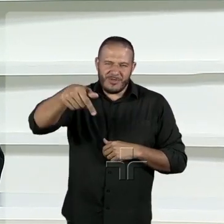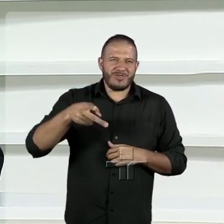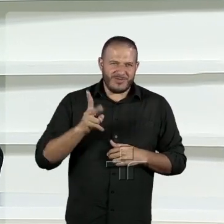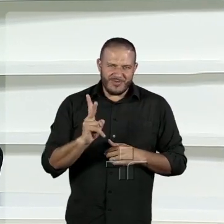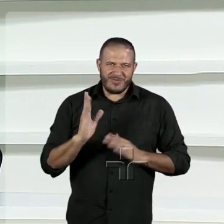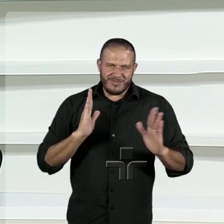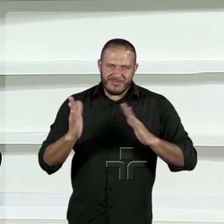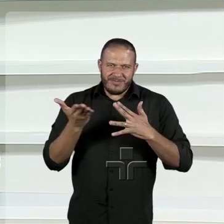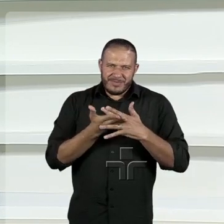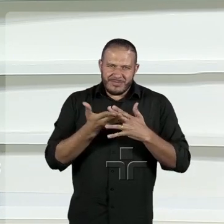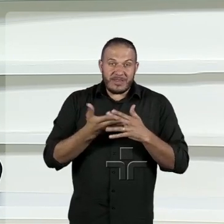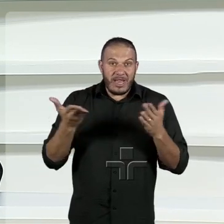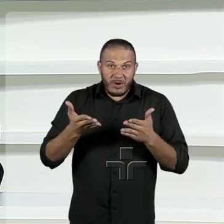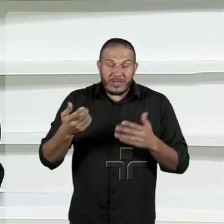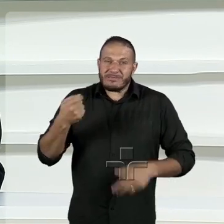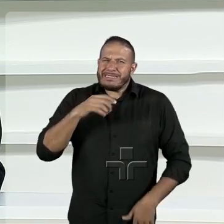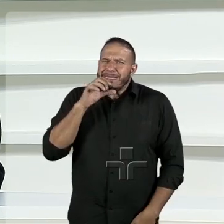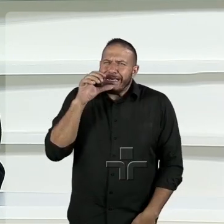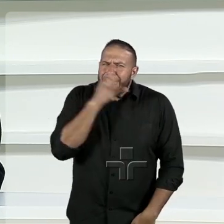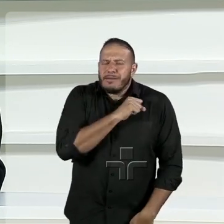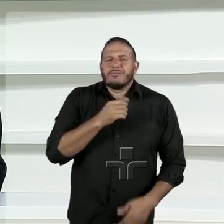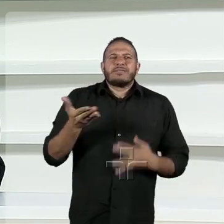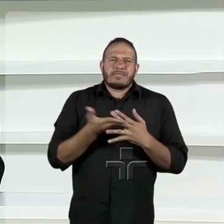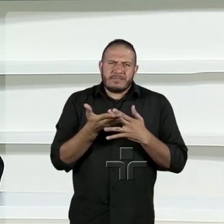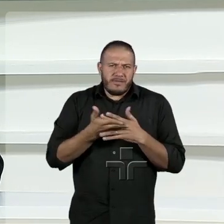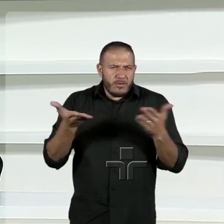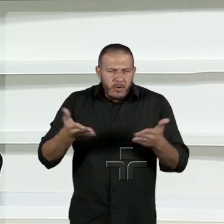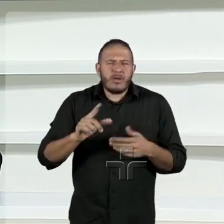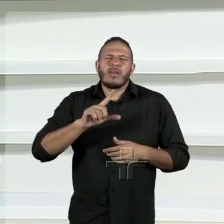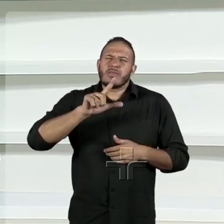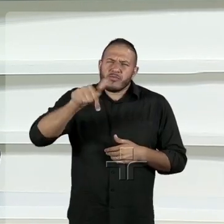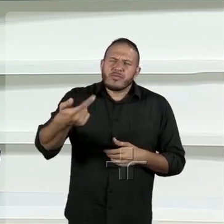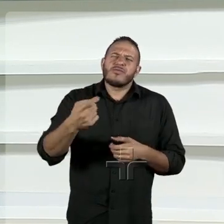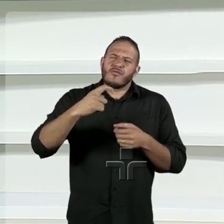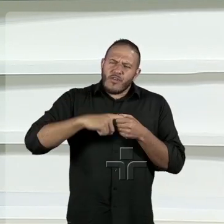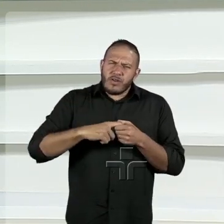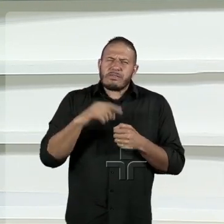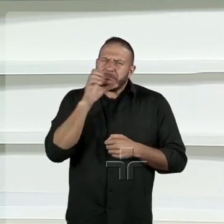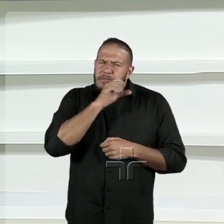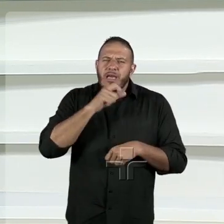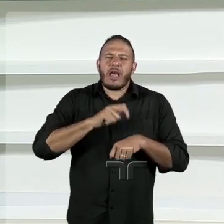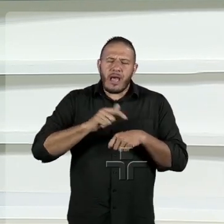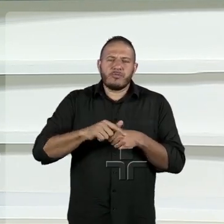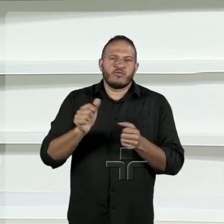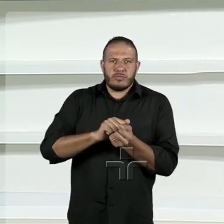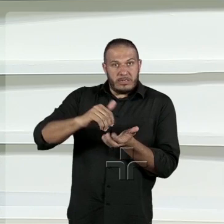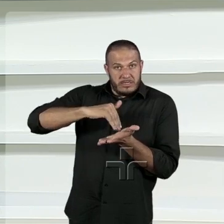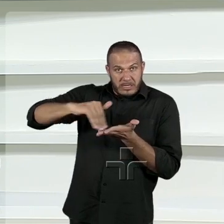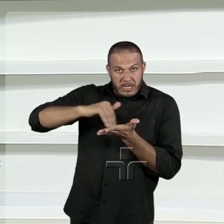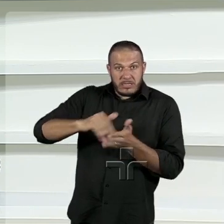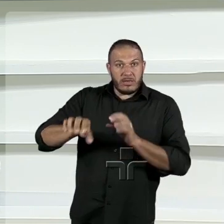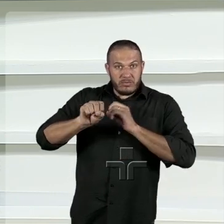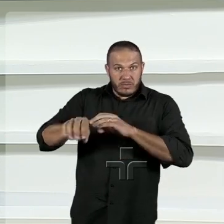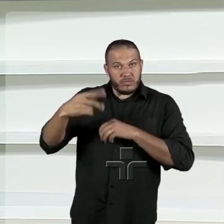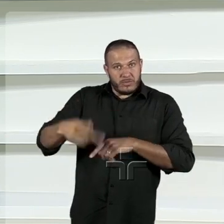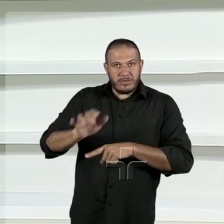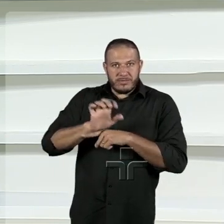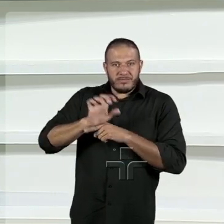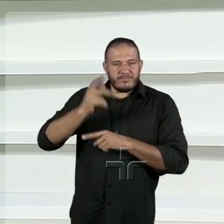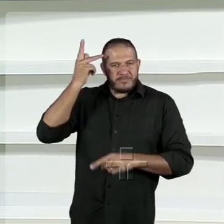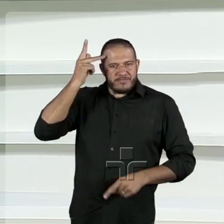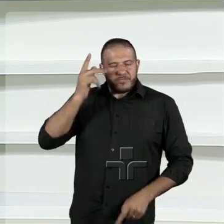bloco. Agora a gente tem que ir para um rápido intervalo e voltamos em alguns minutos com o secretário de Educação do Estado de São